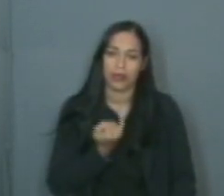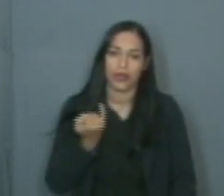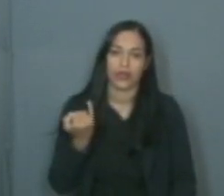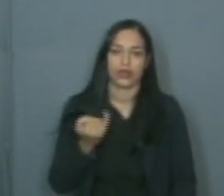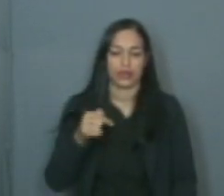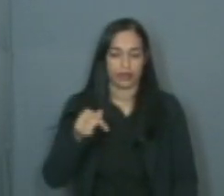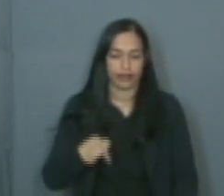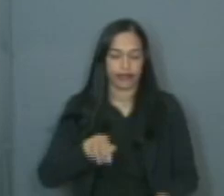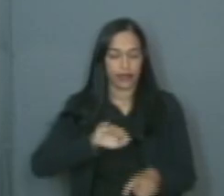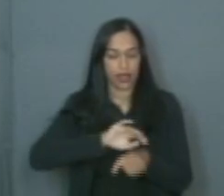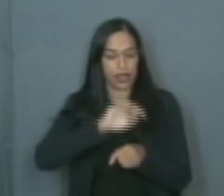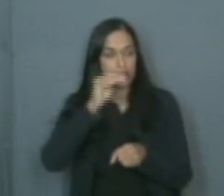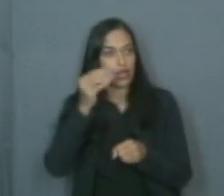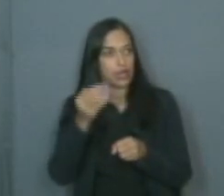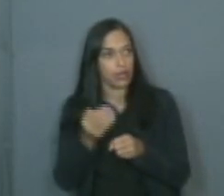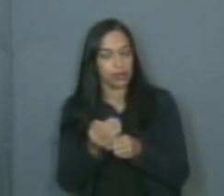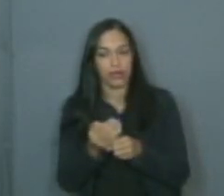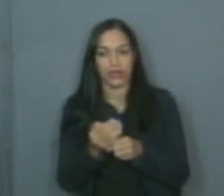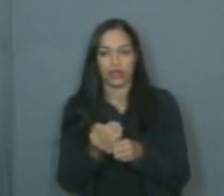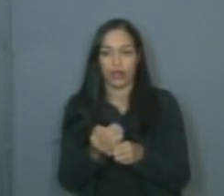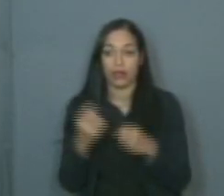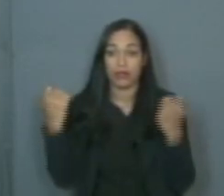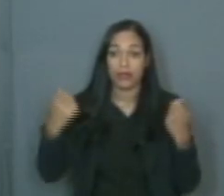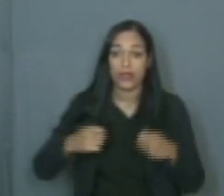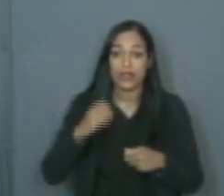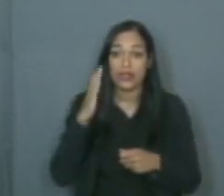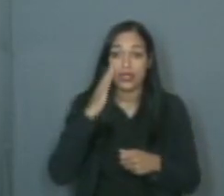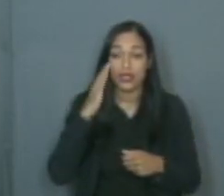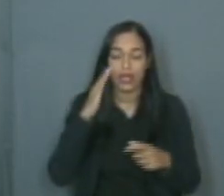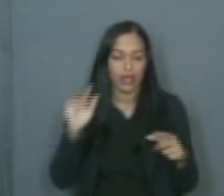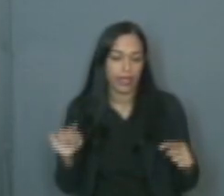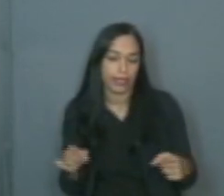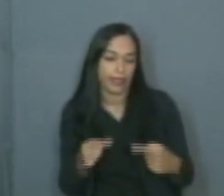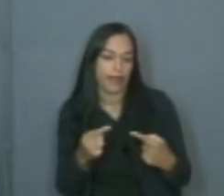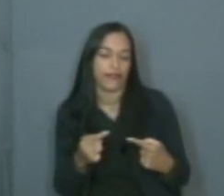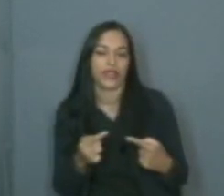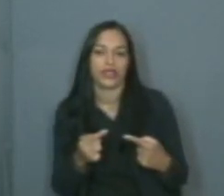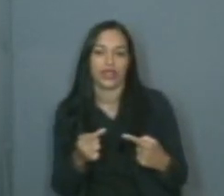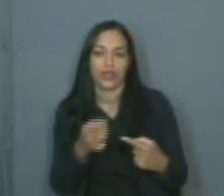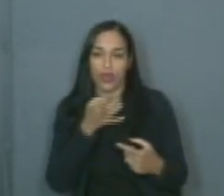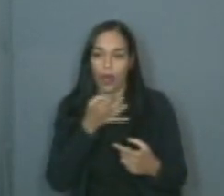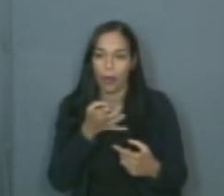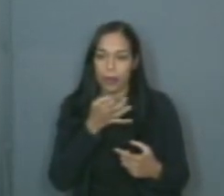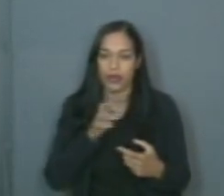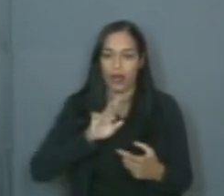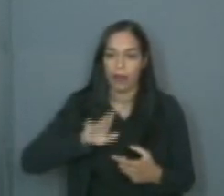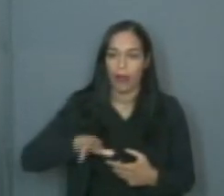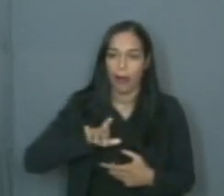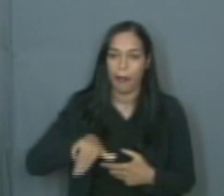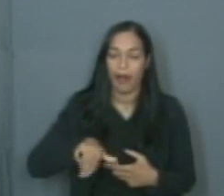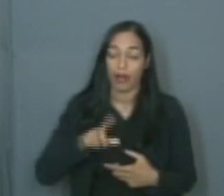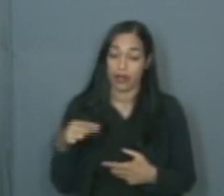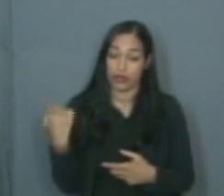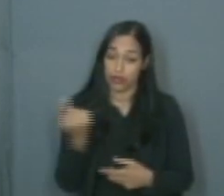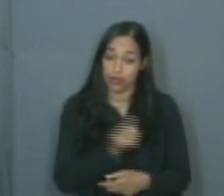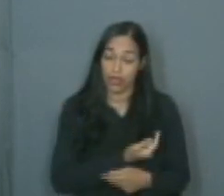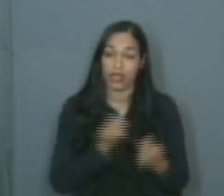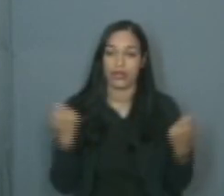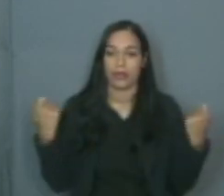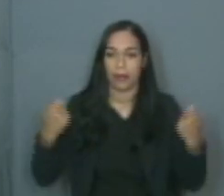casa, de entender que mesmo defendendo bandeiras diferentes, a gente